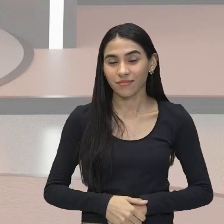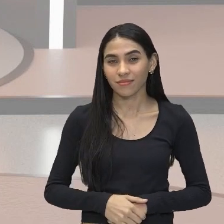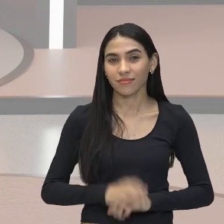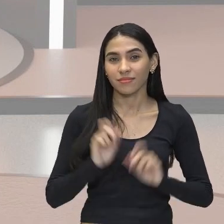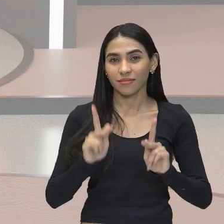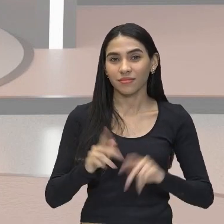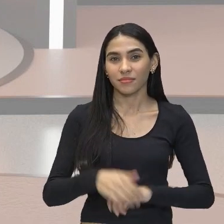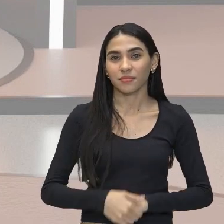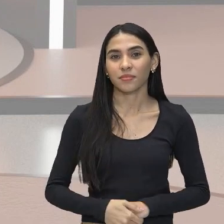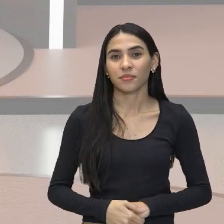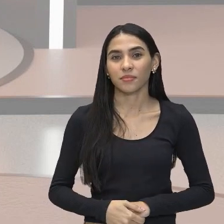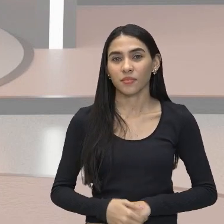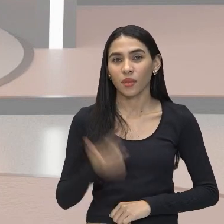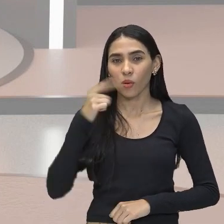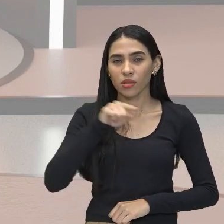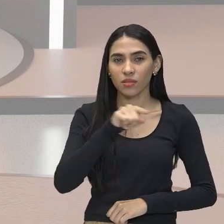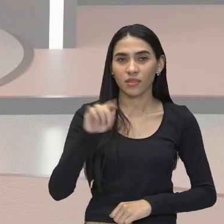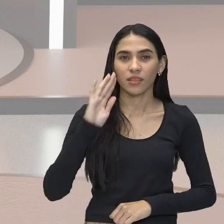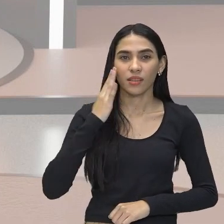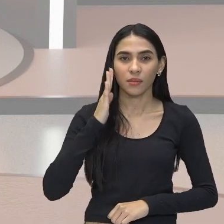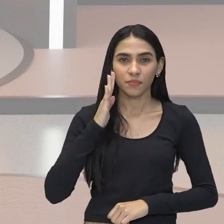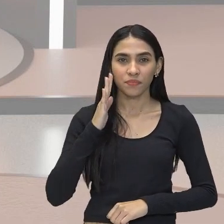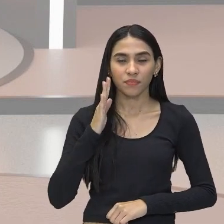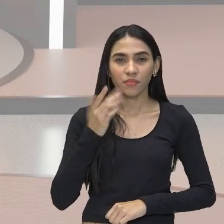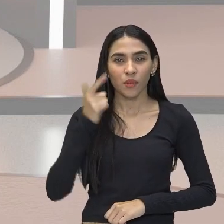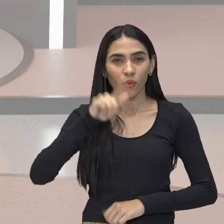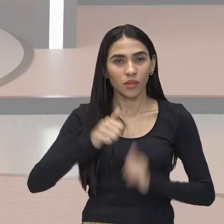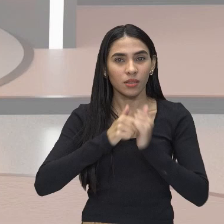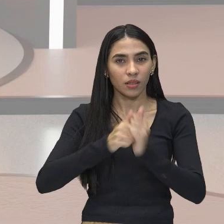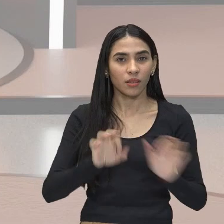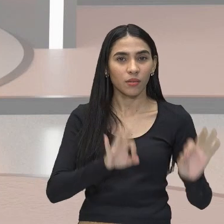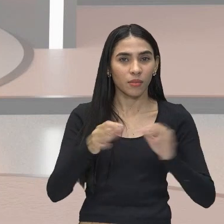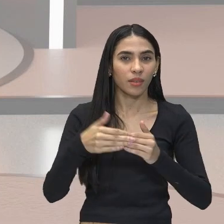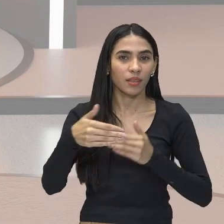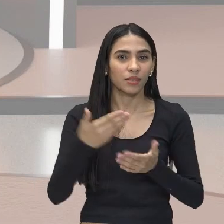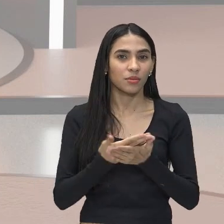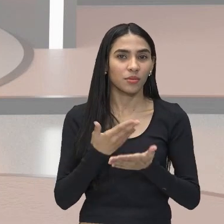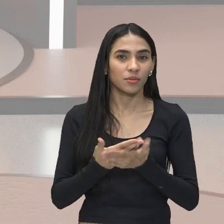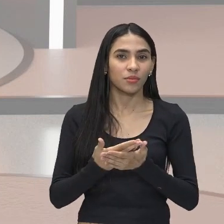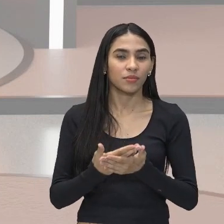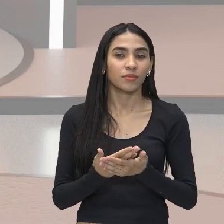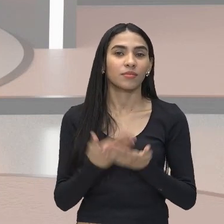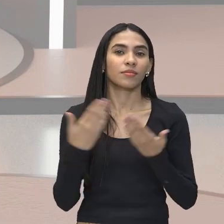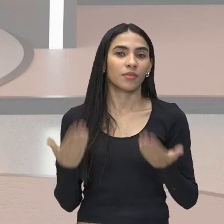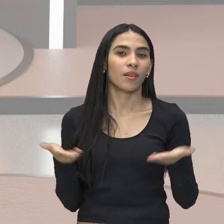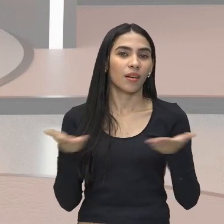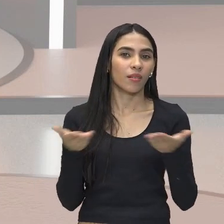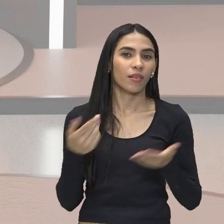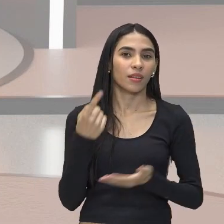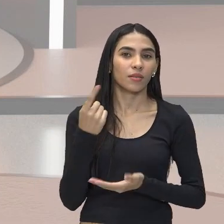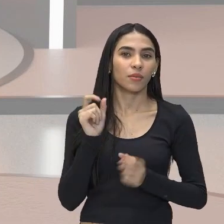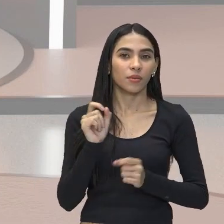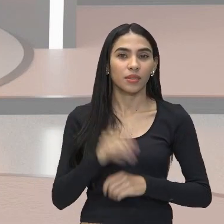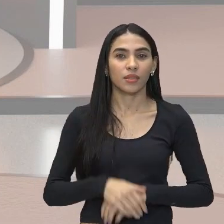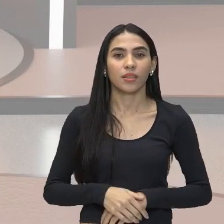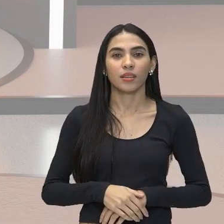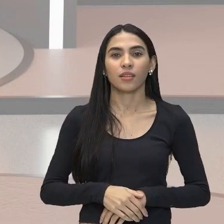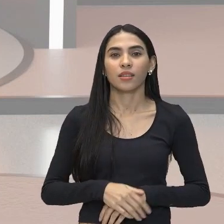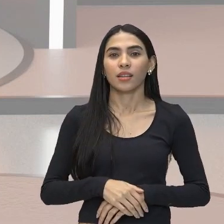bom? Conseguiram entender? Conseguiram acompanhar um pouquinho isso daí? Então vamos fazer o seguinte, para dar